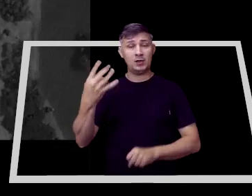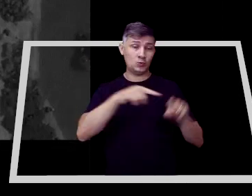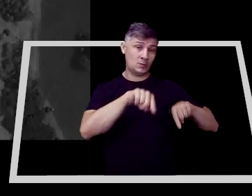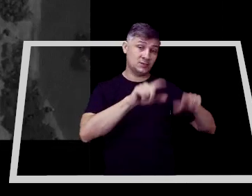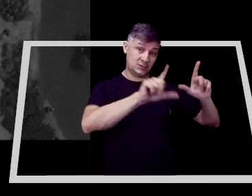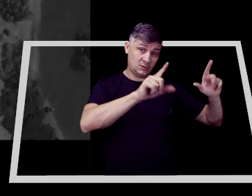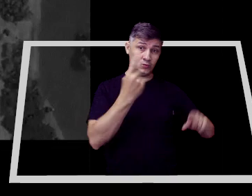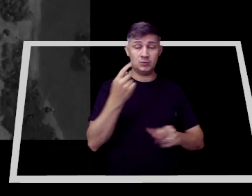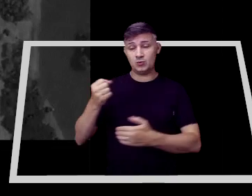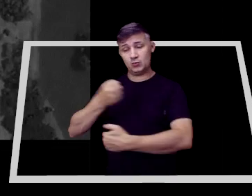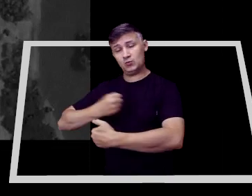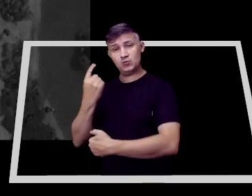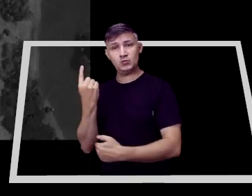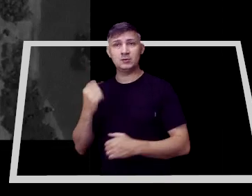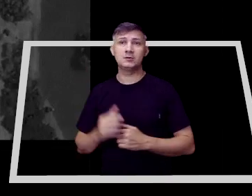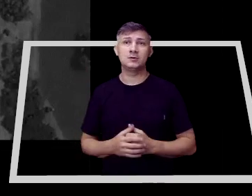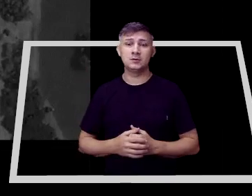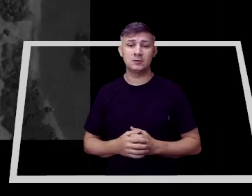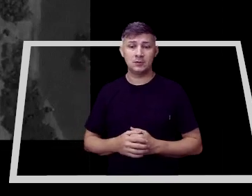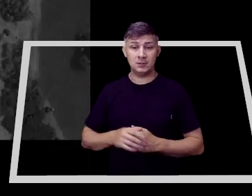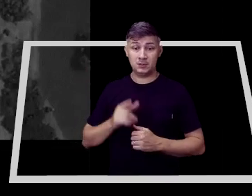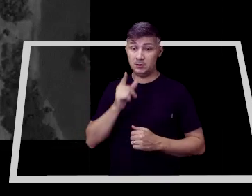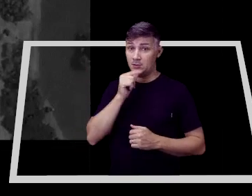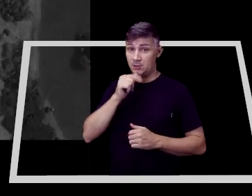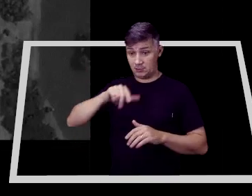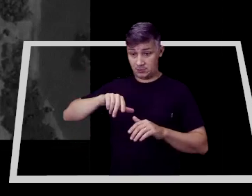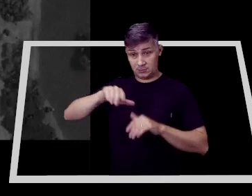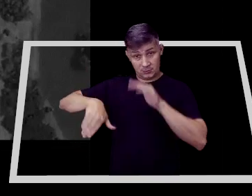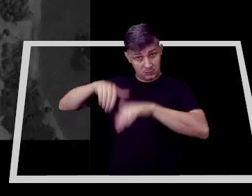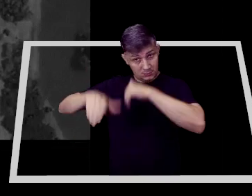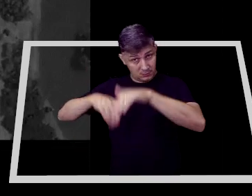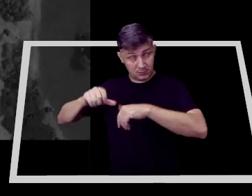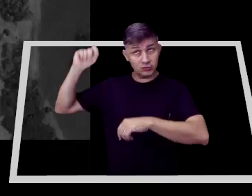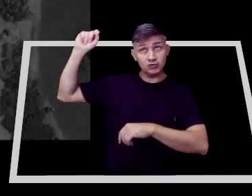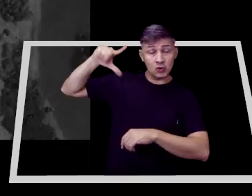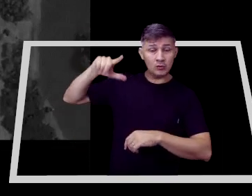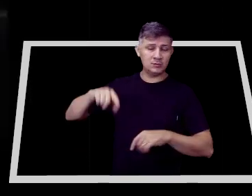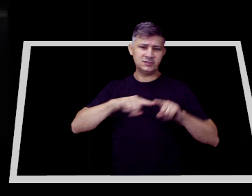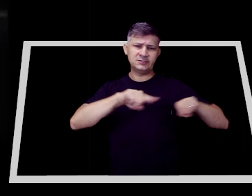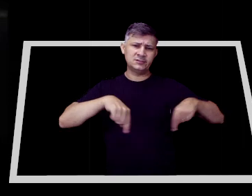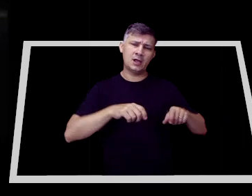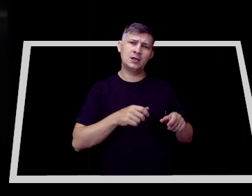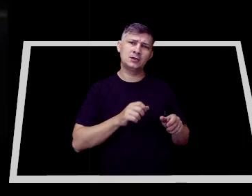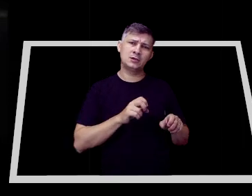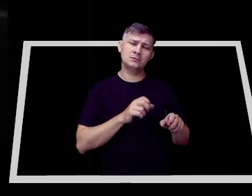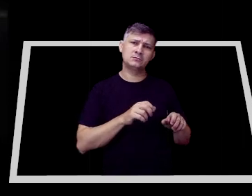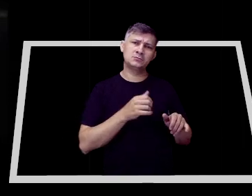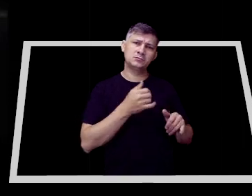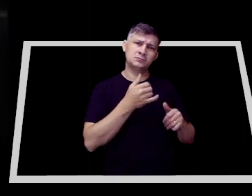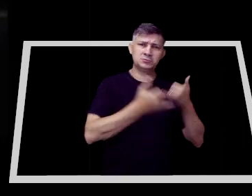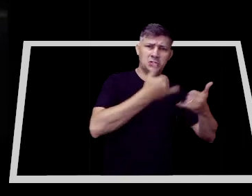cozinha, uma piscina com solário e, enfim, salão de jogos e